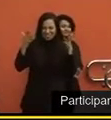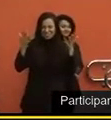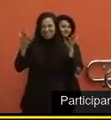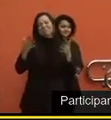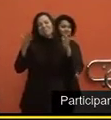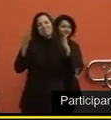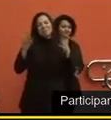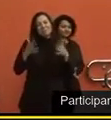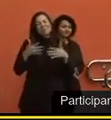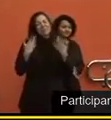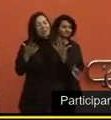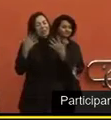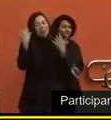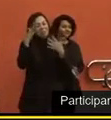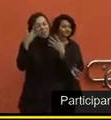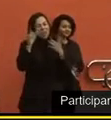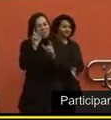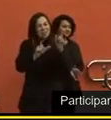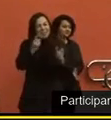Isso aí. Parabéns a todos.